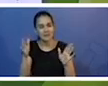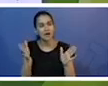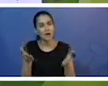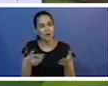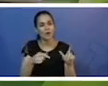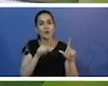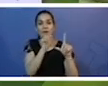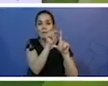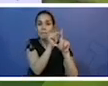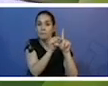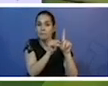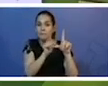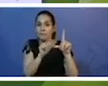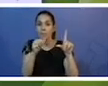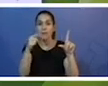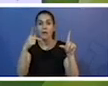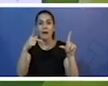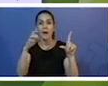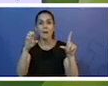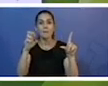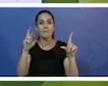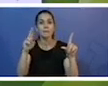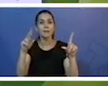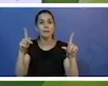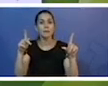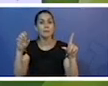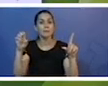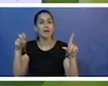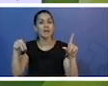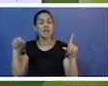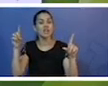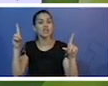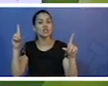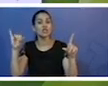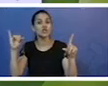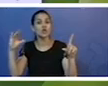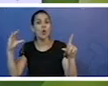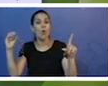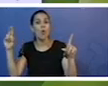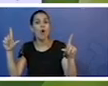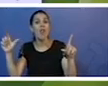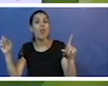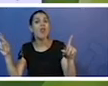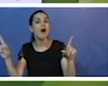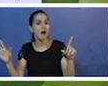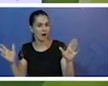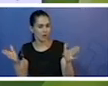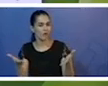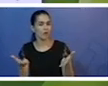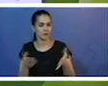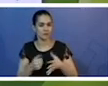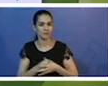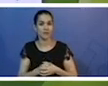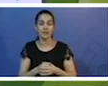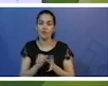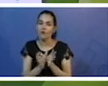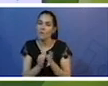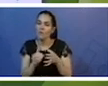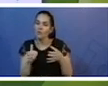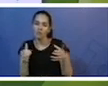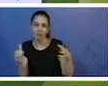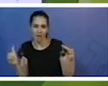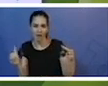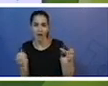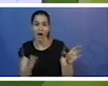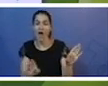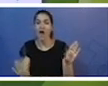90 graus ao prolongamento, ou seja, peguei esse lado e aumentei ele